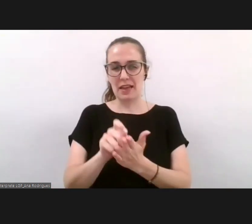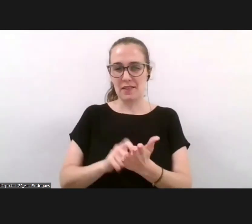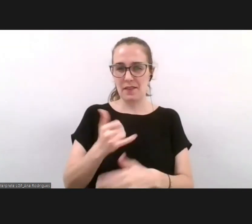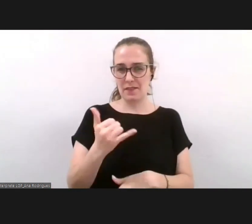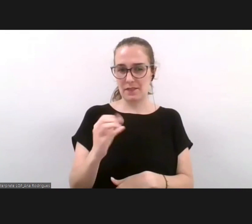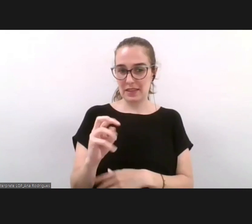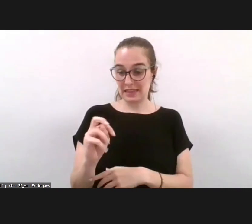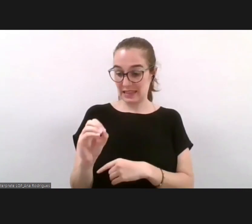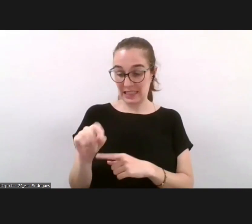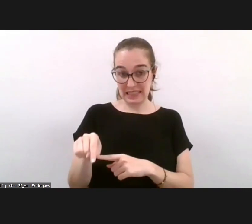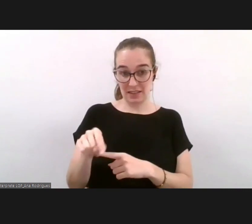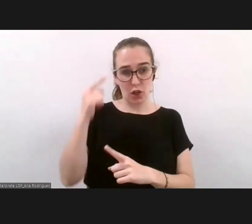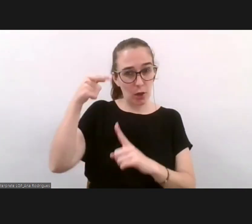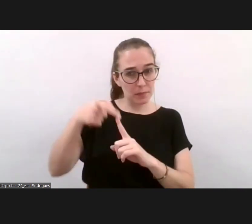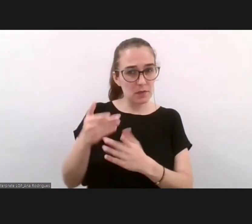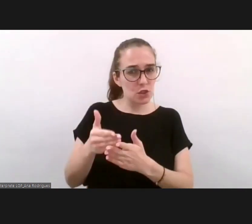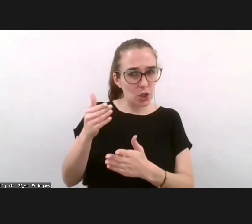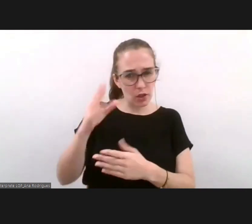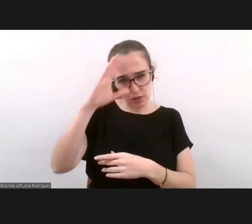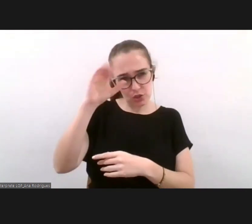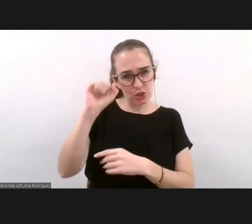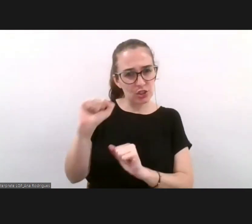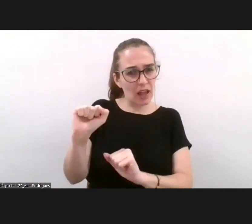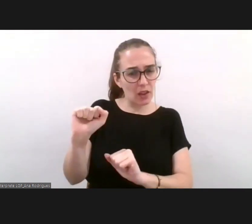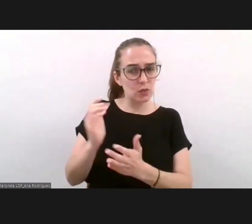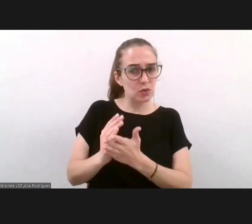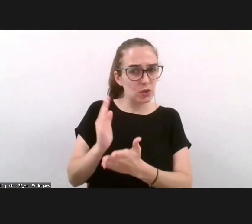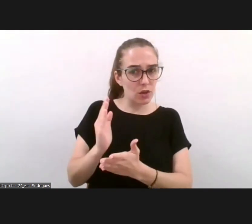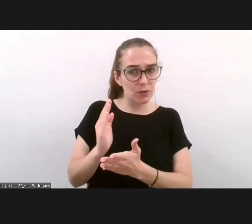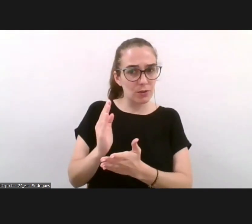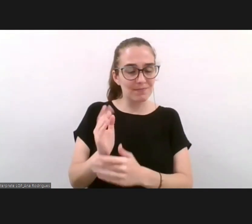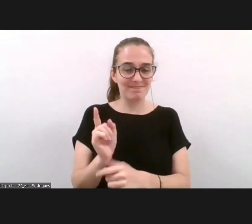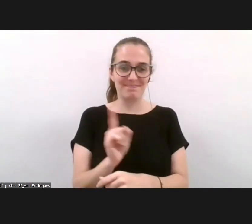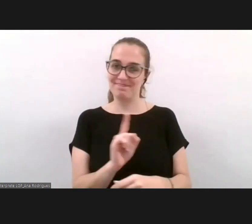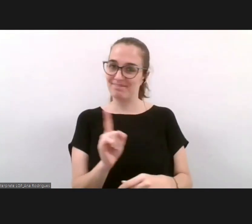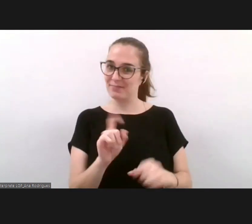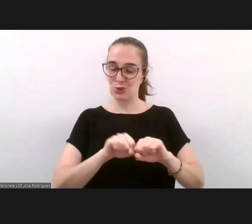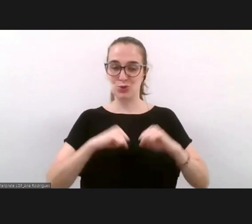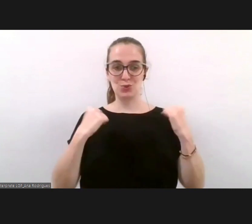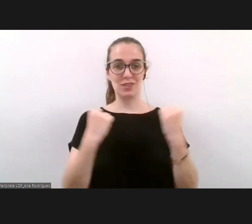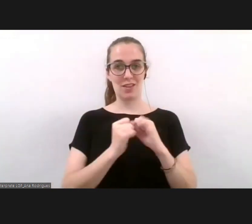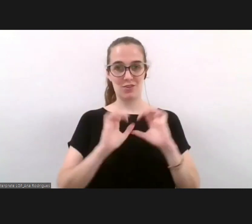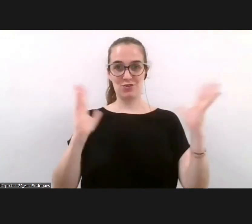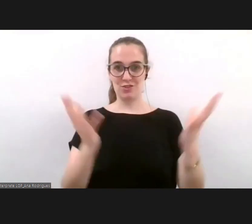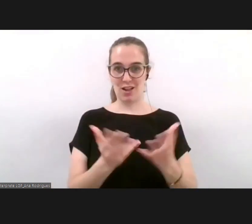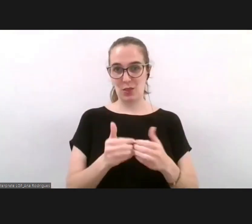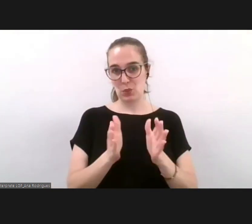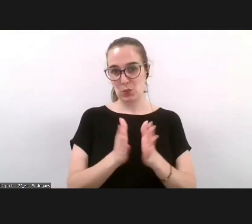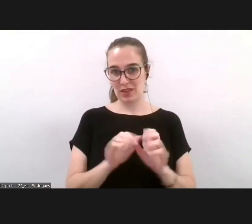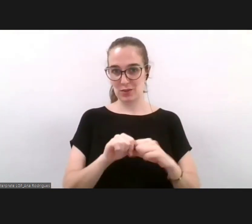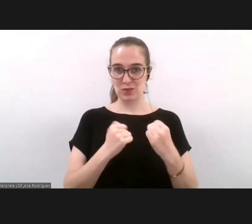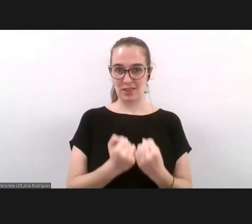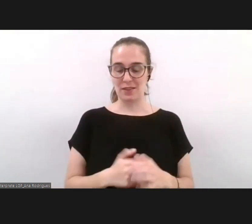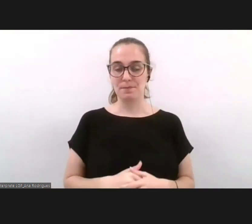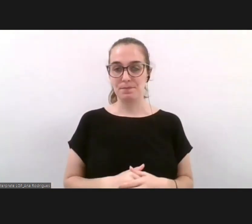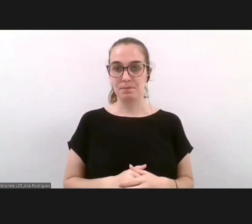os Estados, uma agenda para os poderes públicos, é uma agenda para toda a sociedade, mas naturalmente atendendo a que tem um